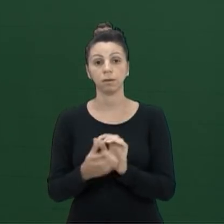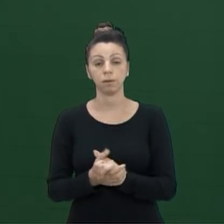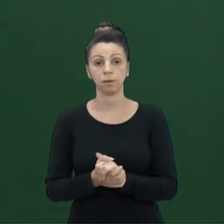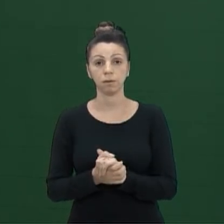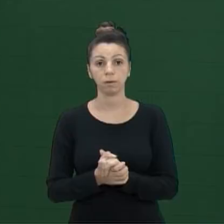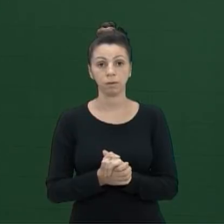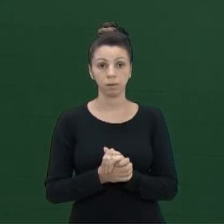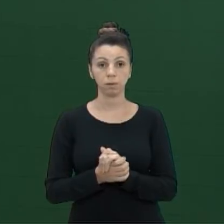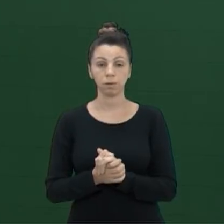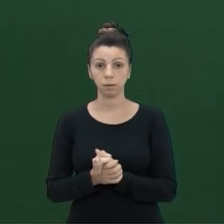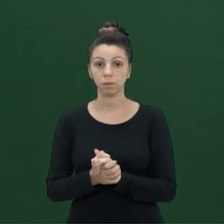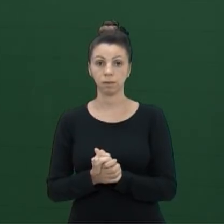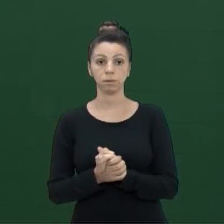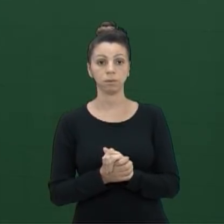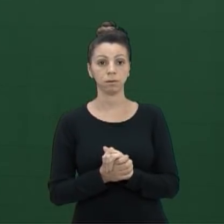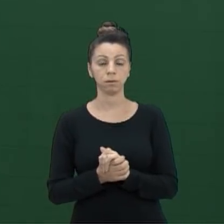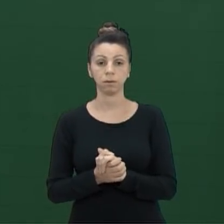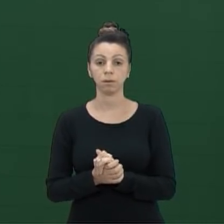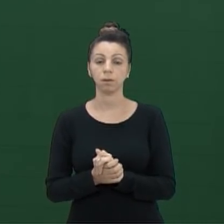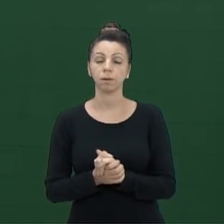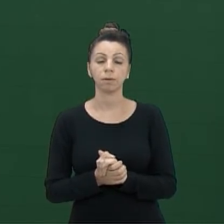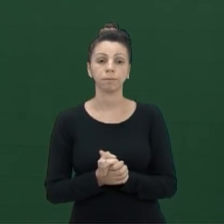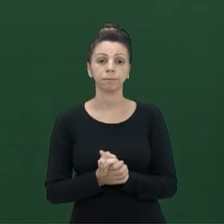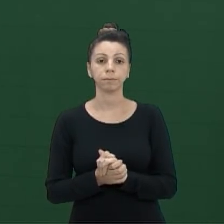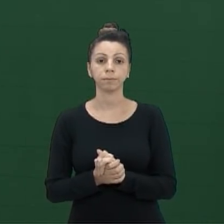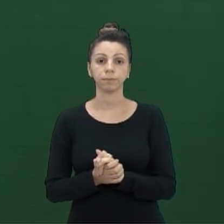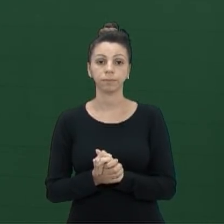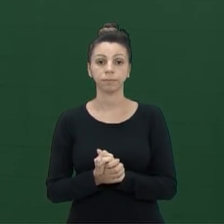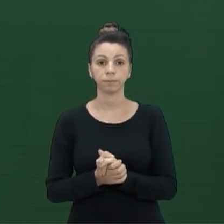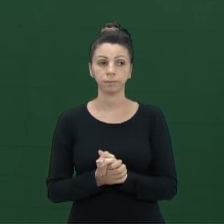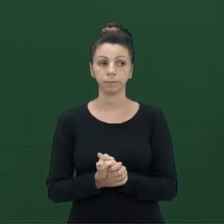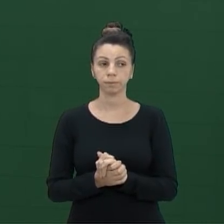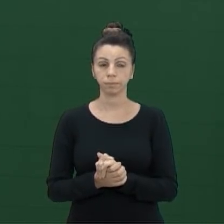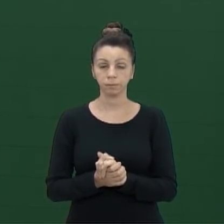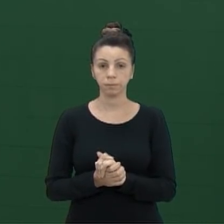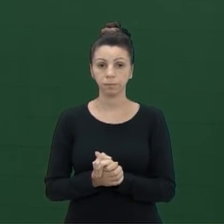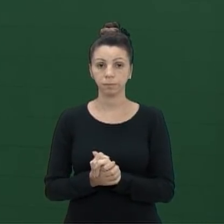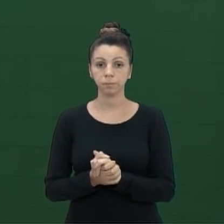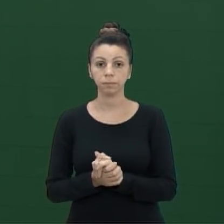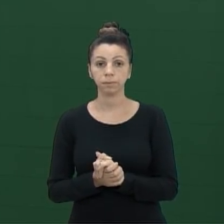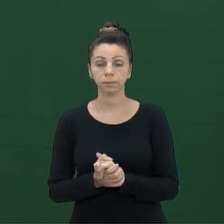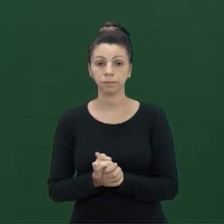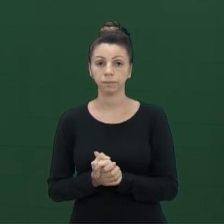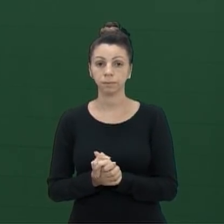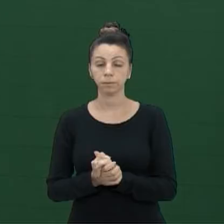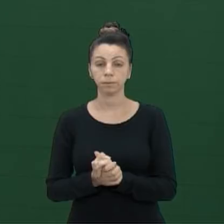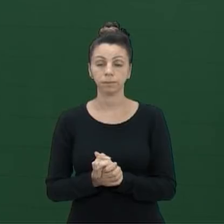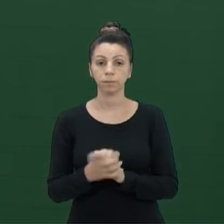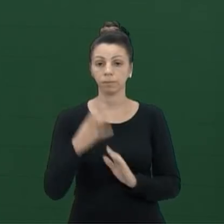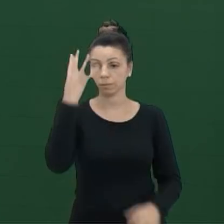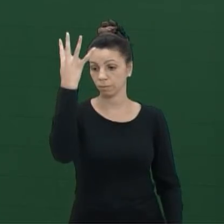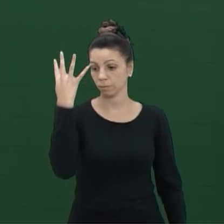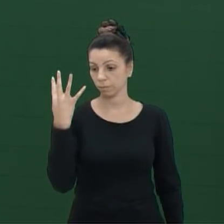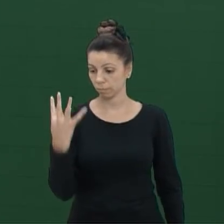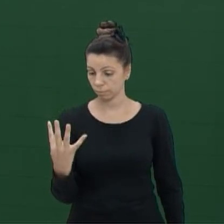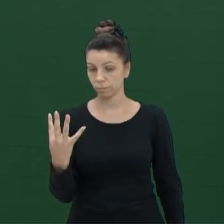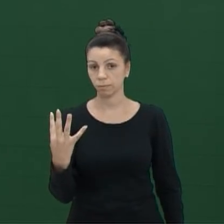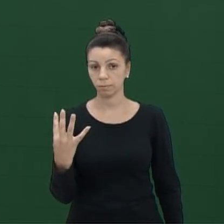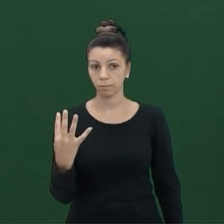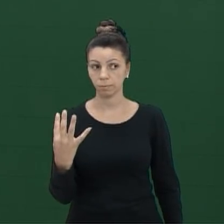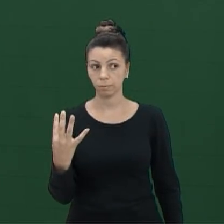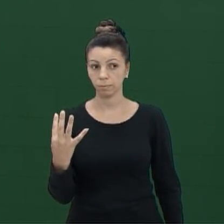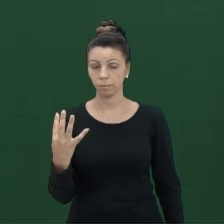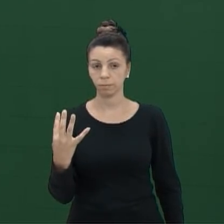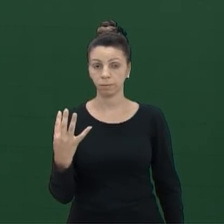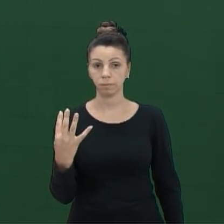mais 1 e falar que é 60. Então, 0,4 mais 1, abaixo o 4. Aqui a gente preenche com